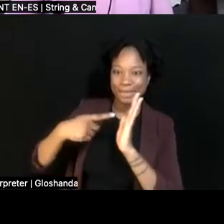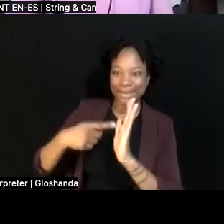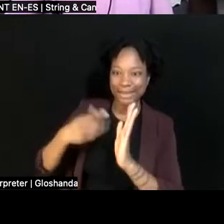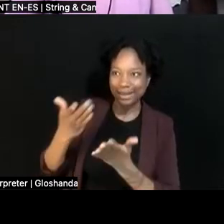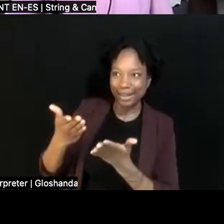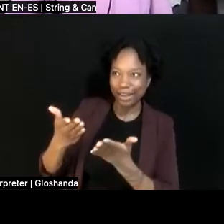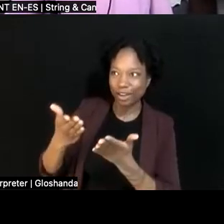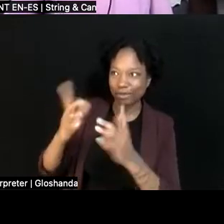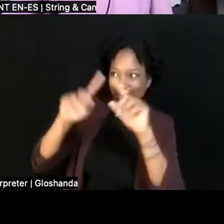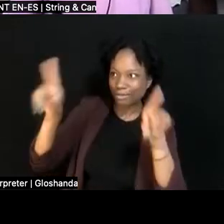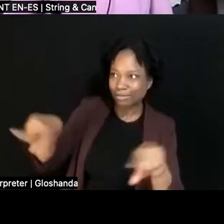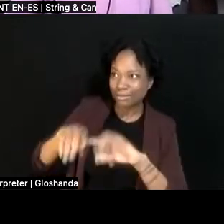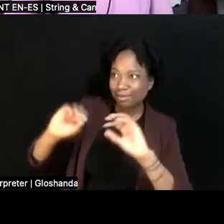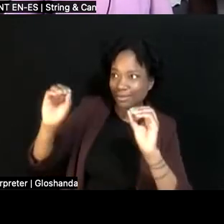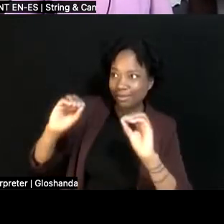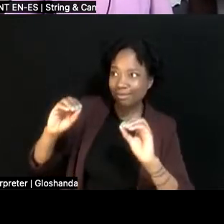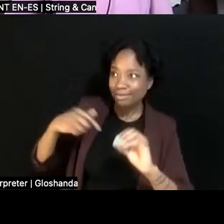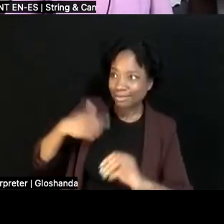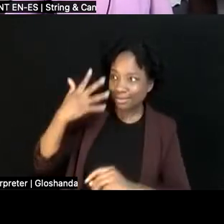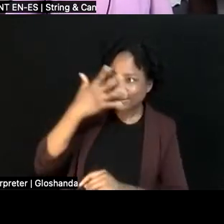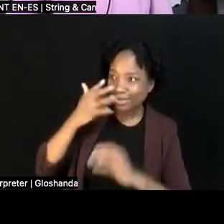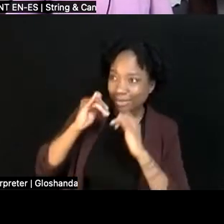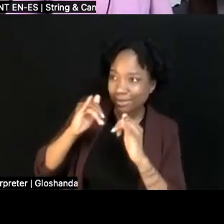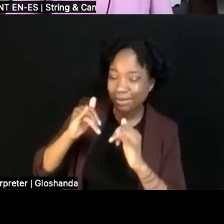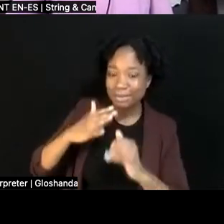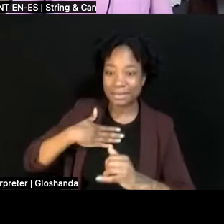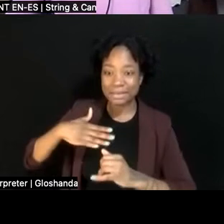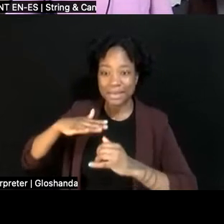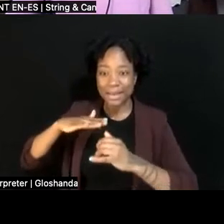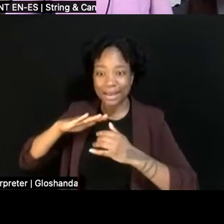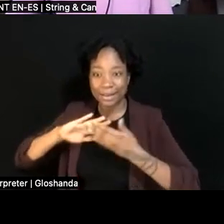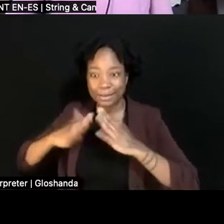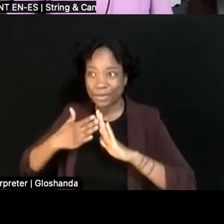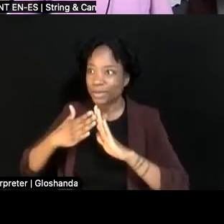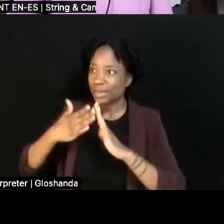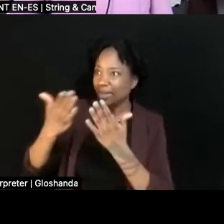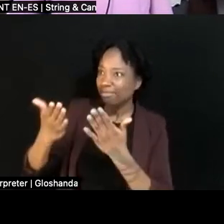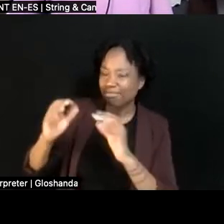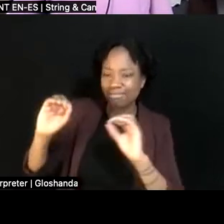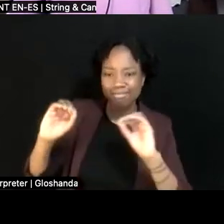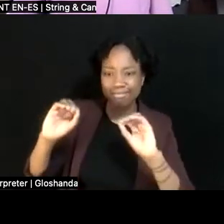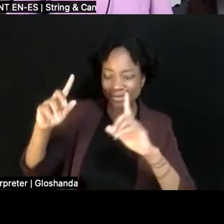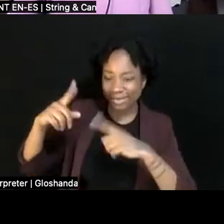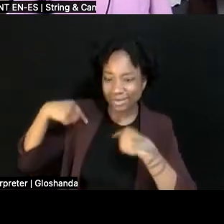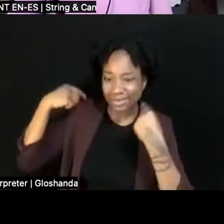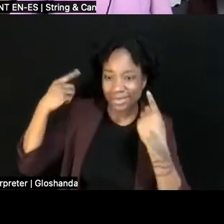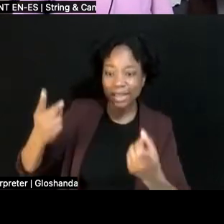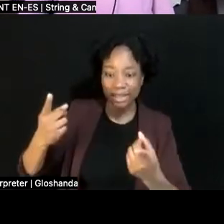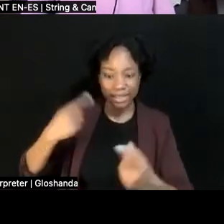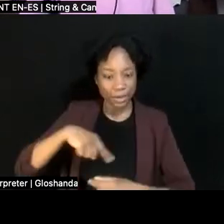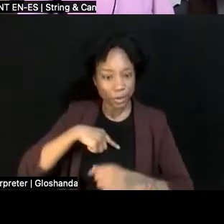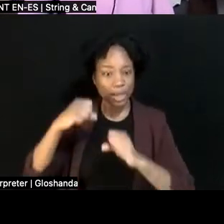Não tinha. Hoje, com muita luta, nós